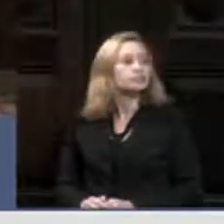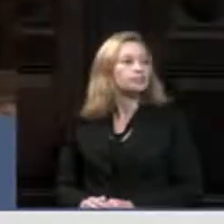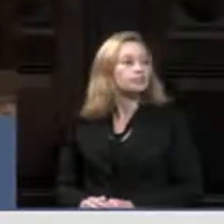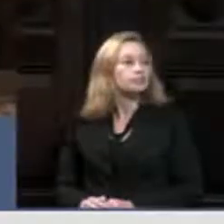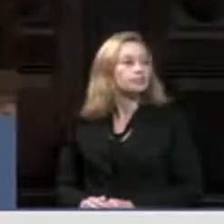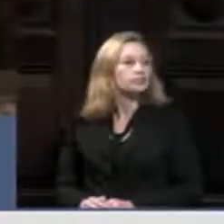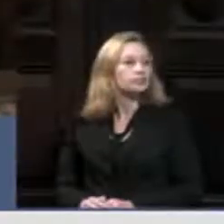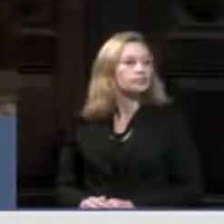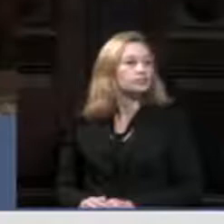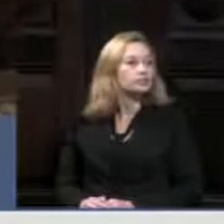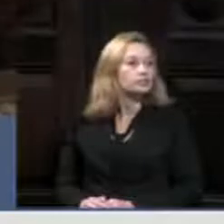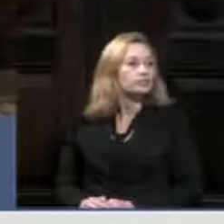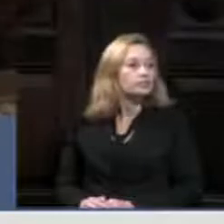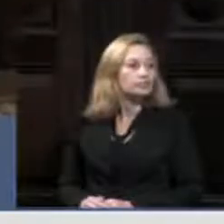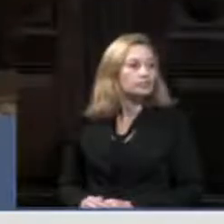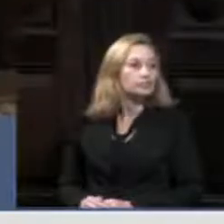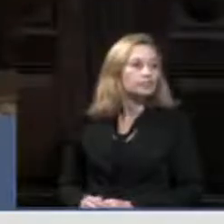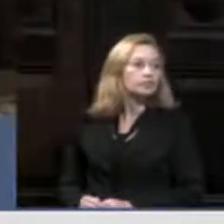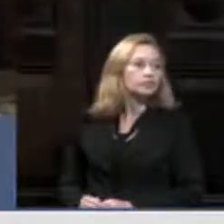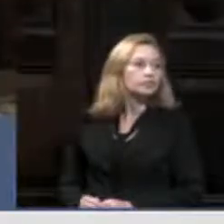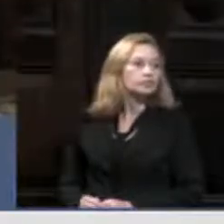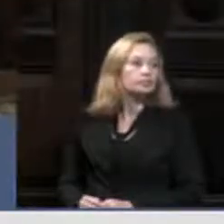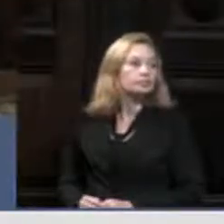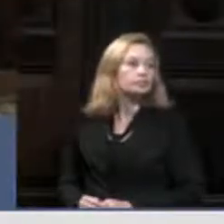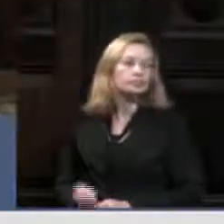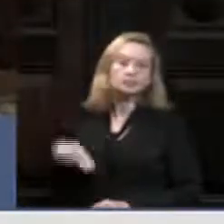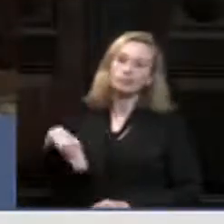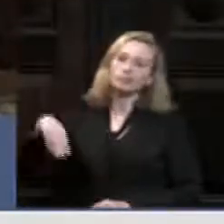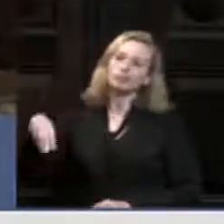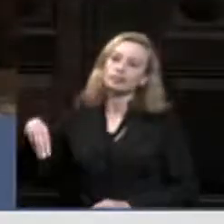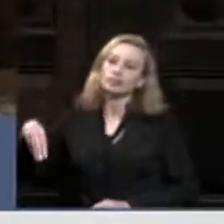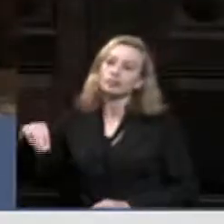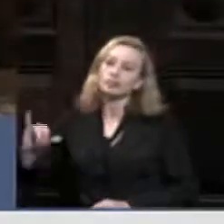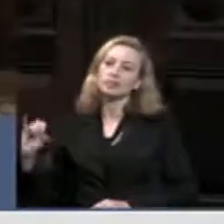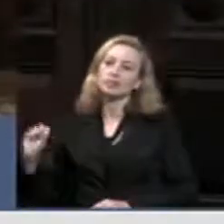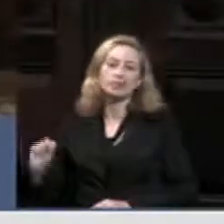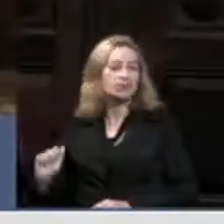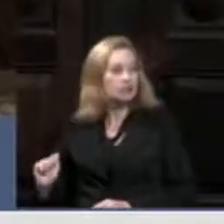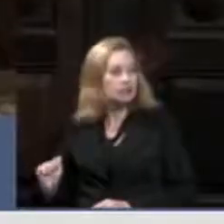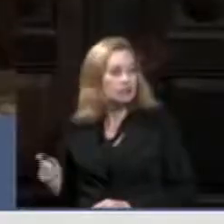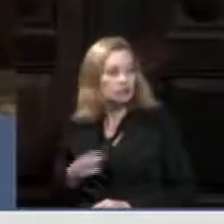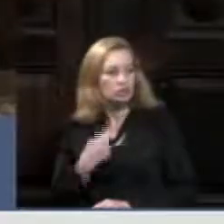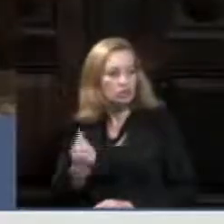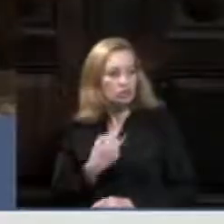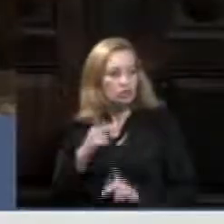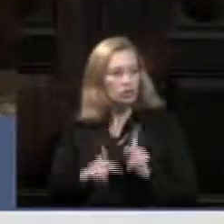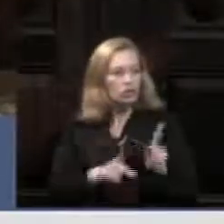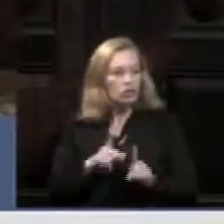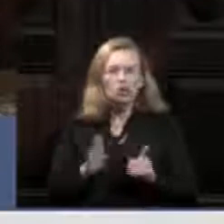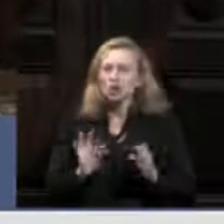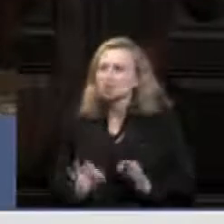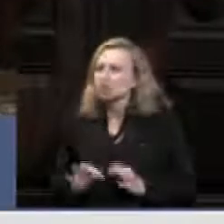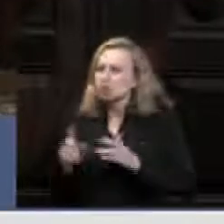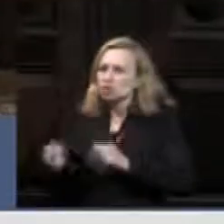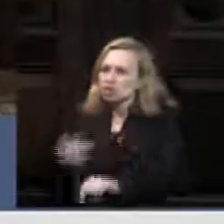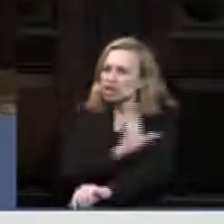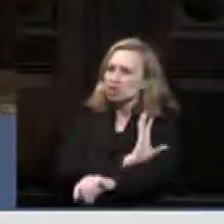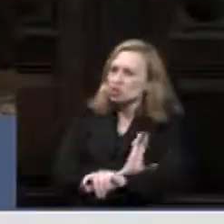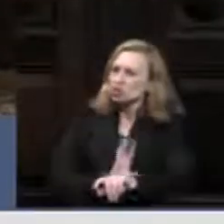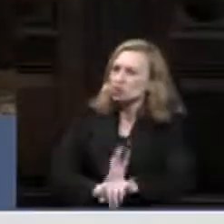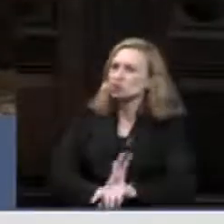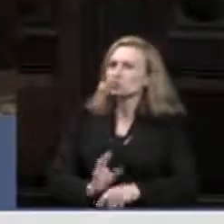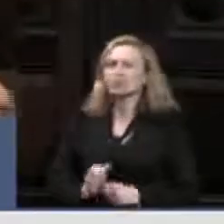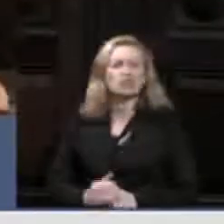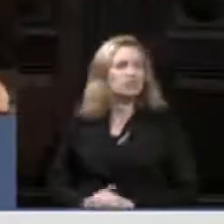a miscigenação do nosso povo e todas as culturas